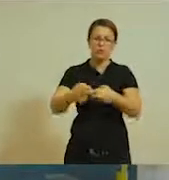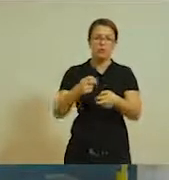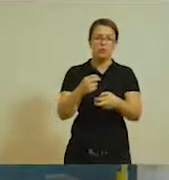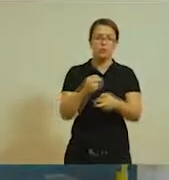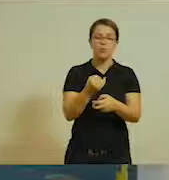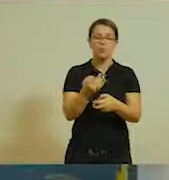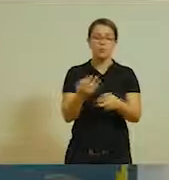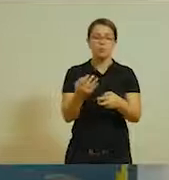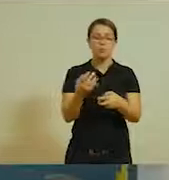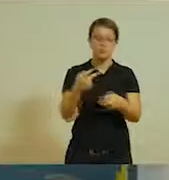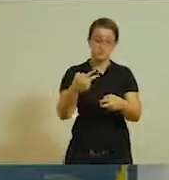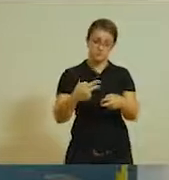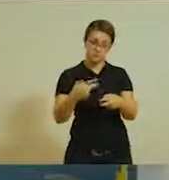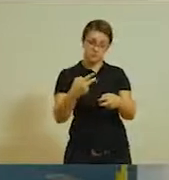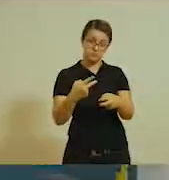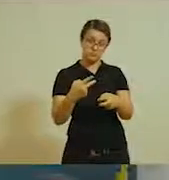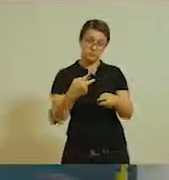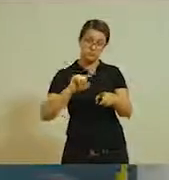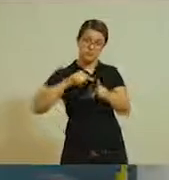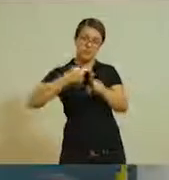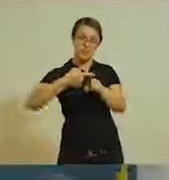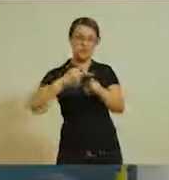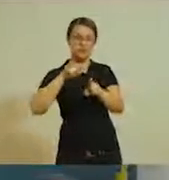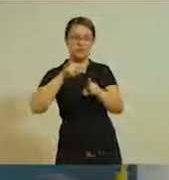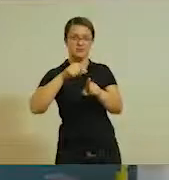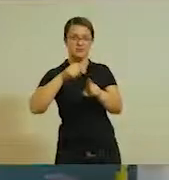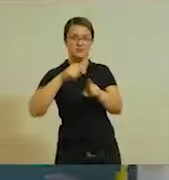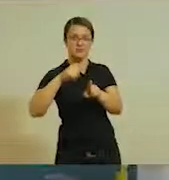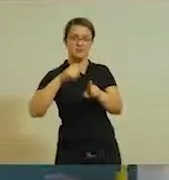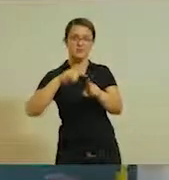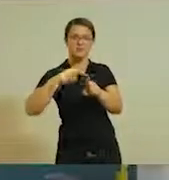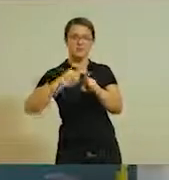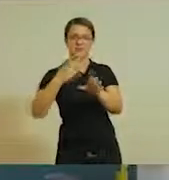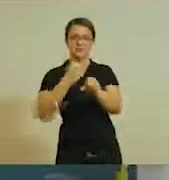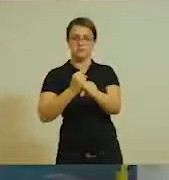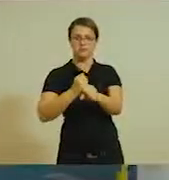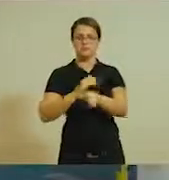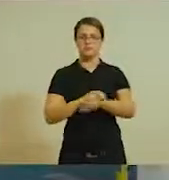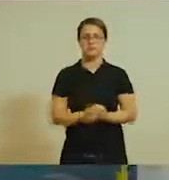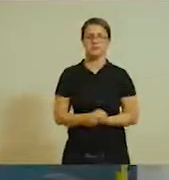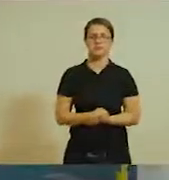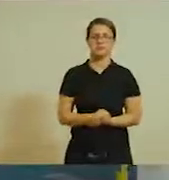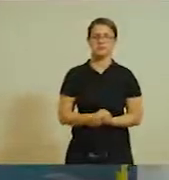adição, ou seja, somar esse número mais esse daqui, tá bom?